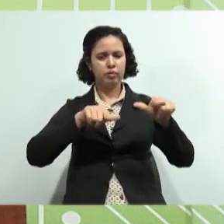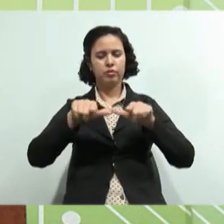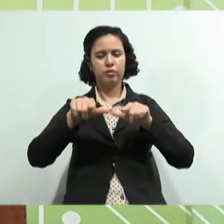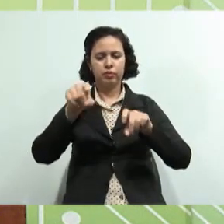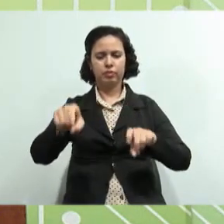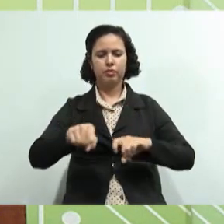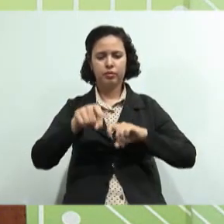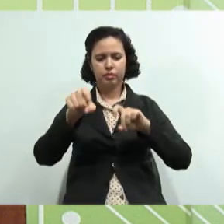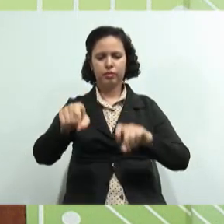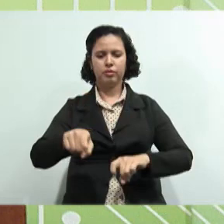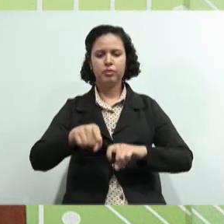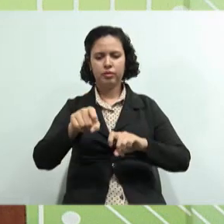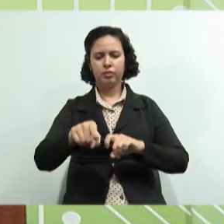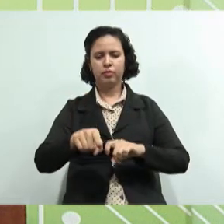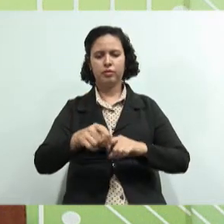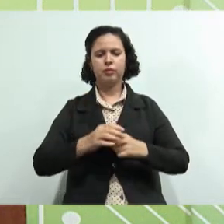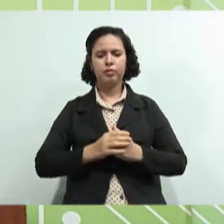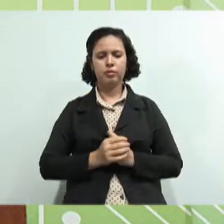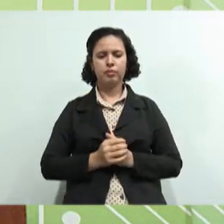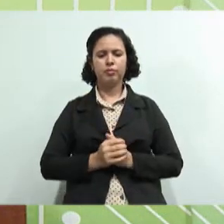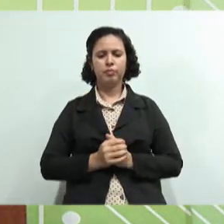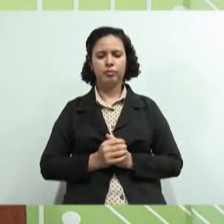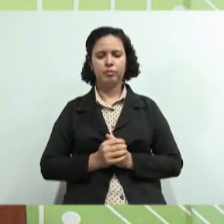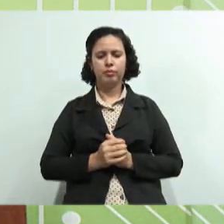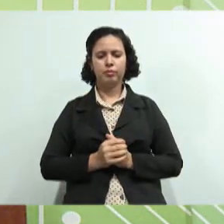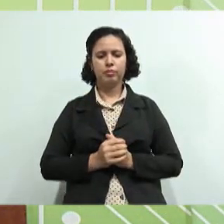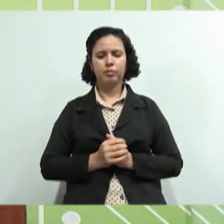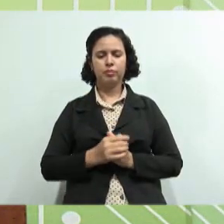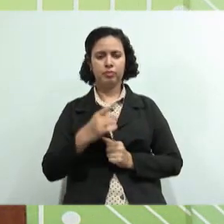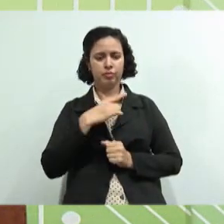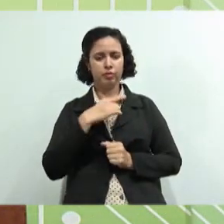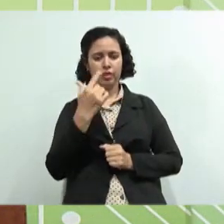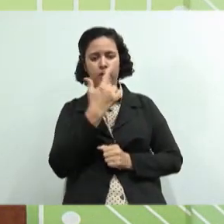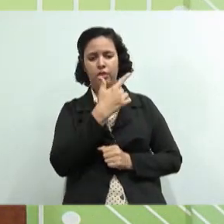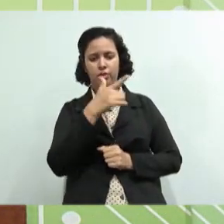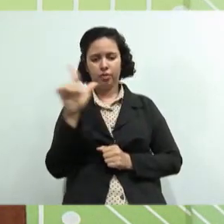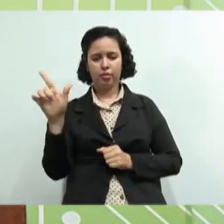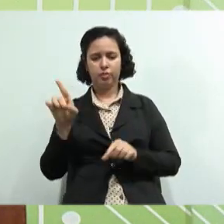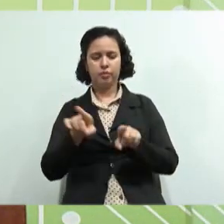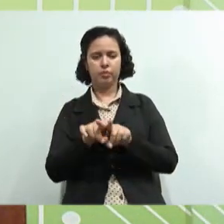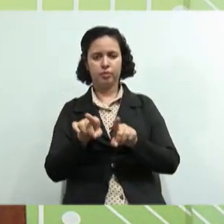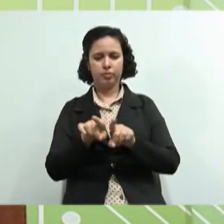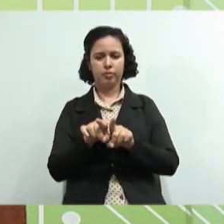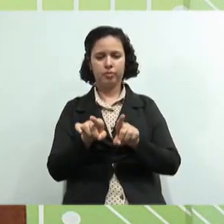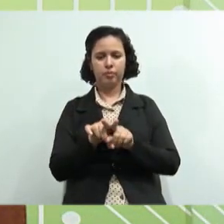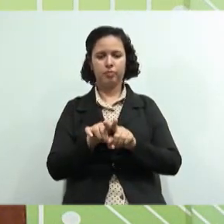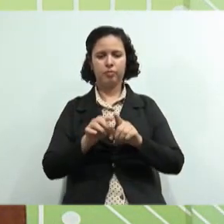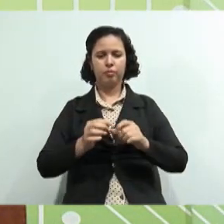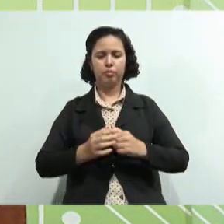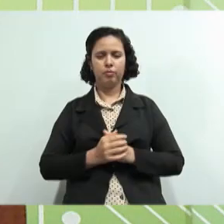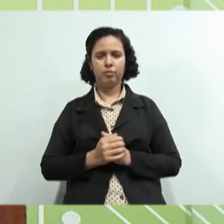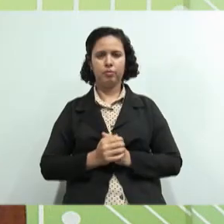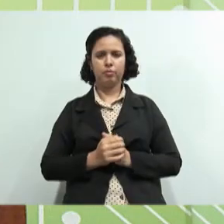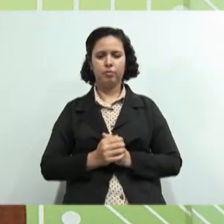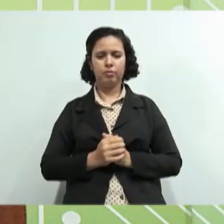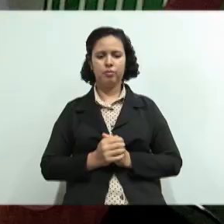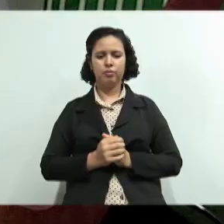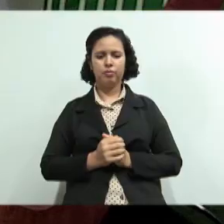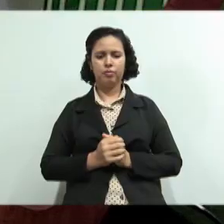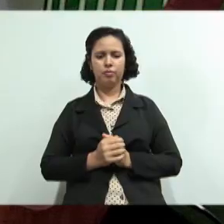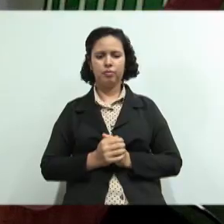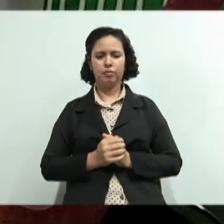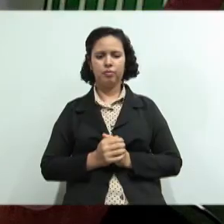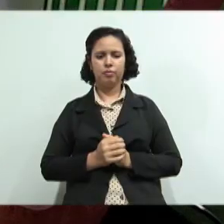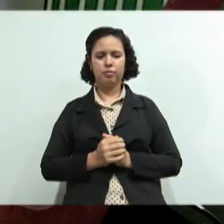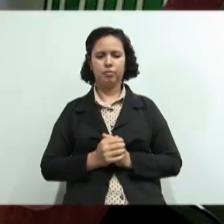gente ter considerado agricultor familiar. Agora tem também alguns outros requisitos, a gente pode comentar eles também. Deixa eu